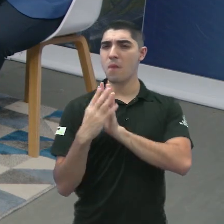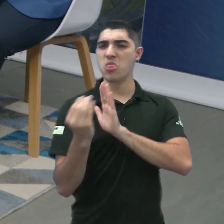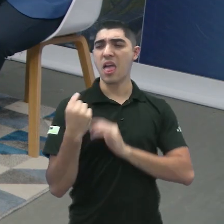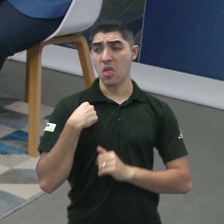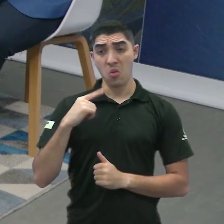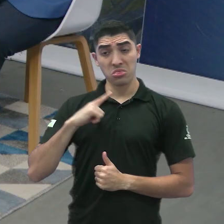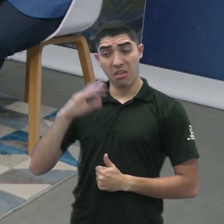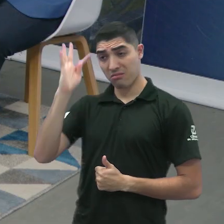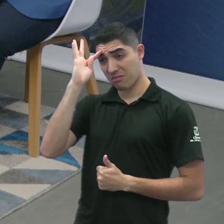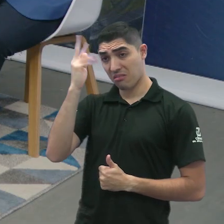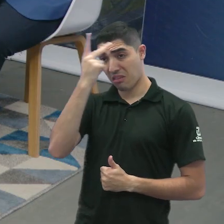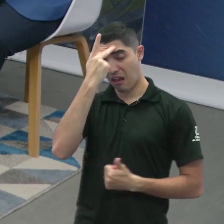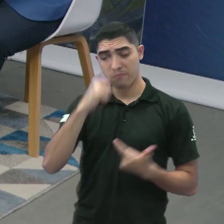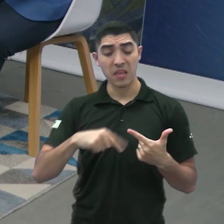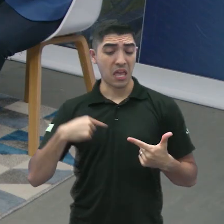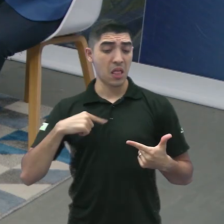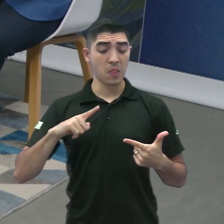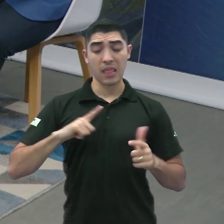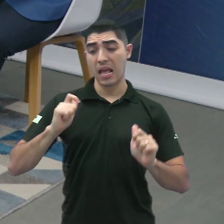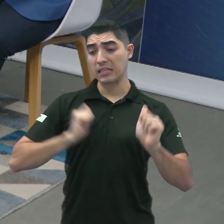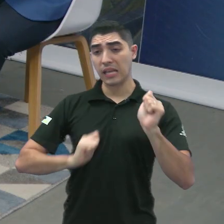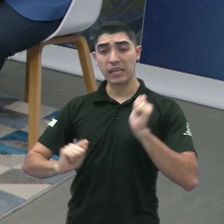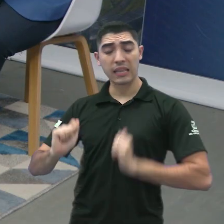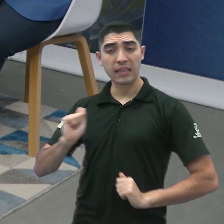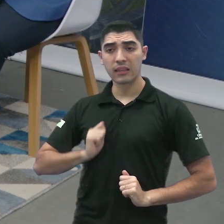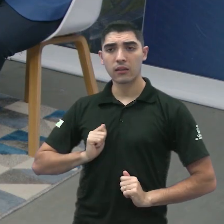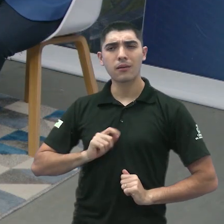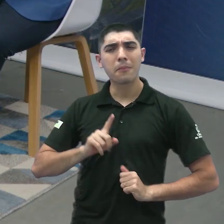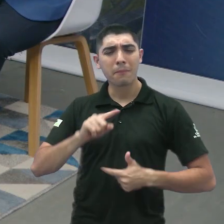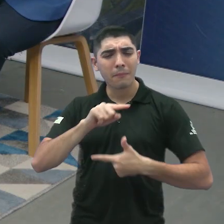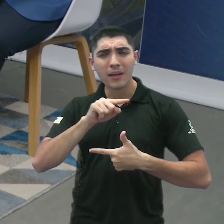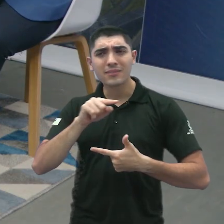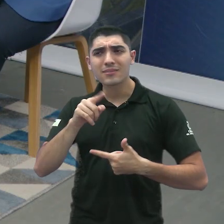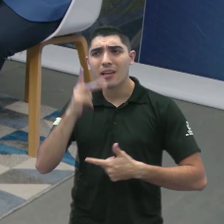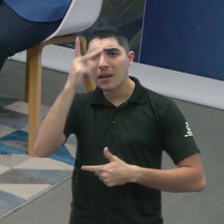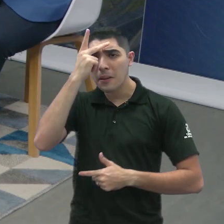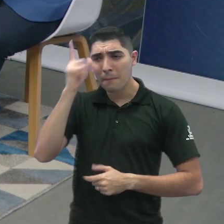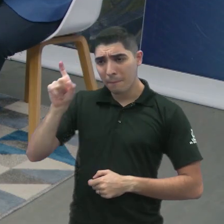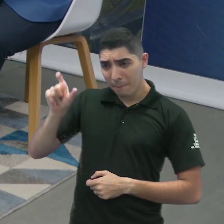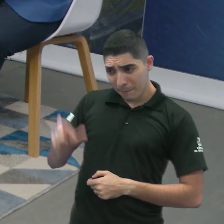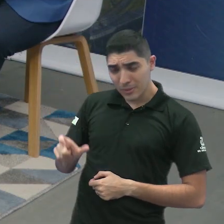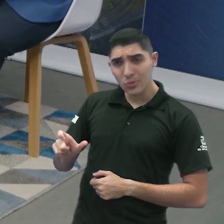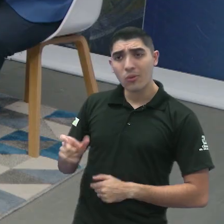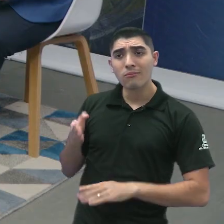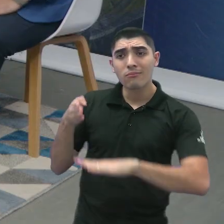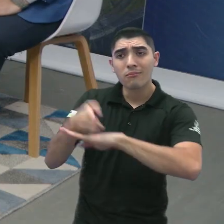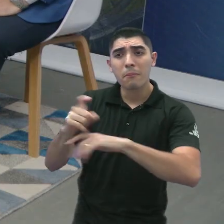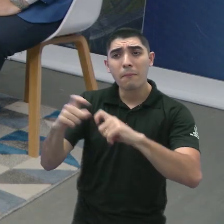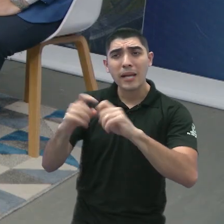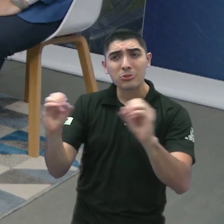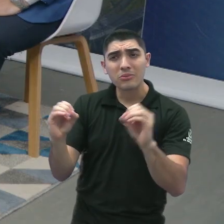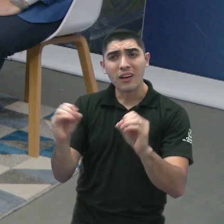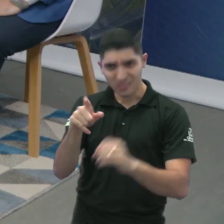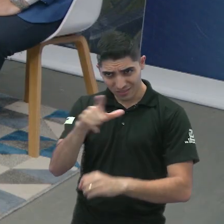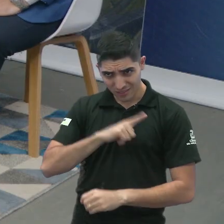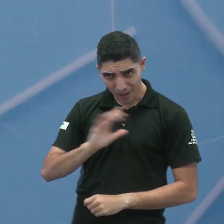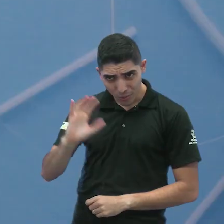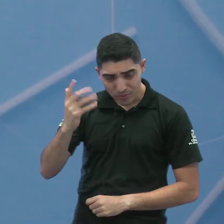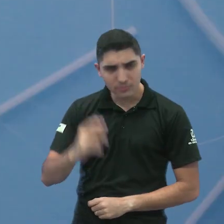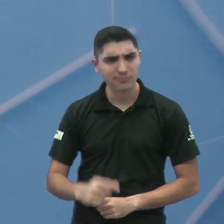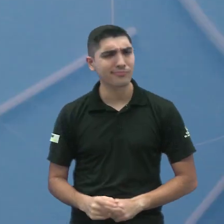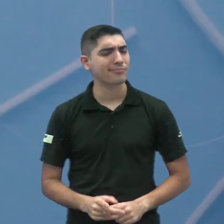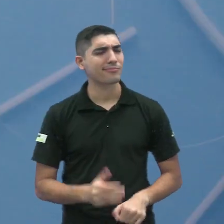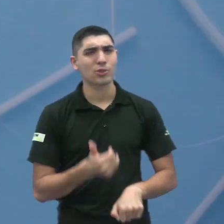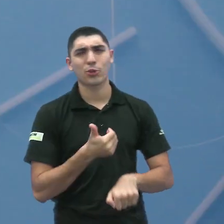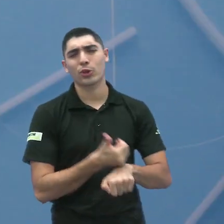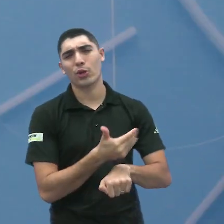ansiedade. Se a pessoa nunca foi no médico especializado e aparece isso no consultório de vocês dois? O tempo todo. O